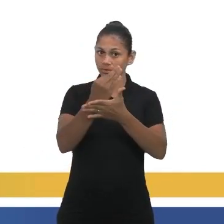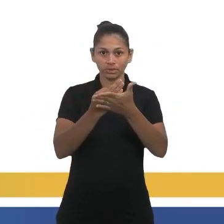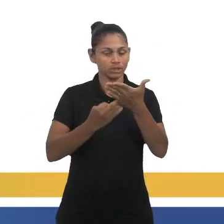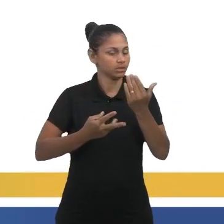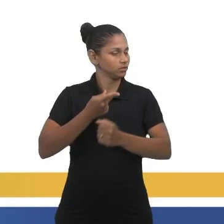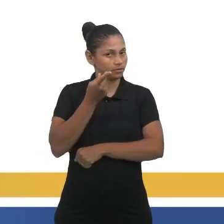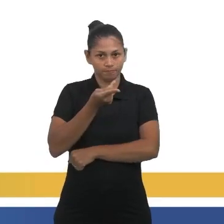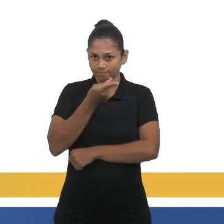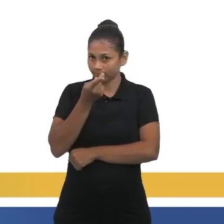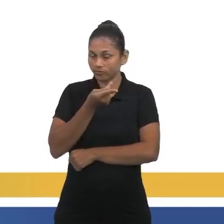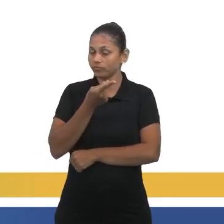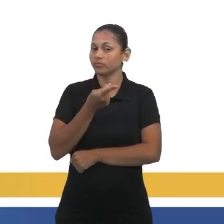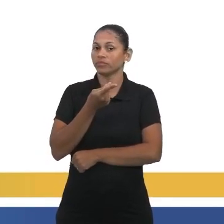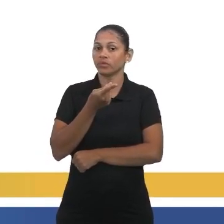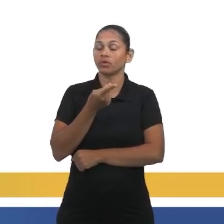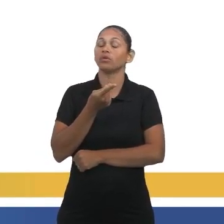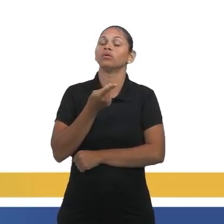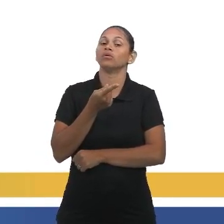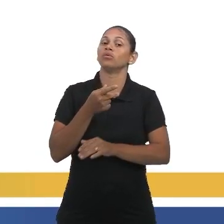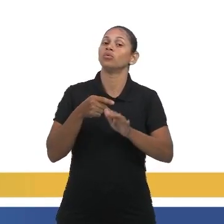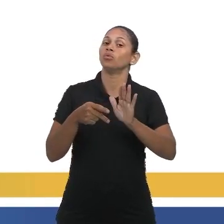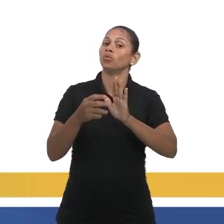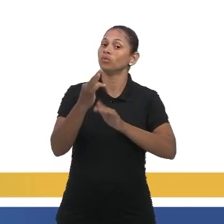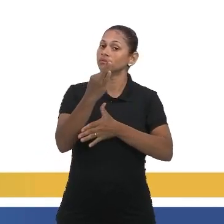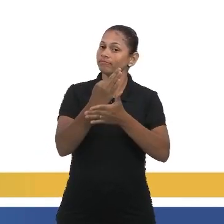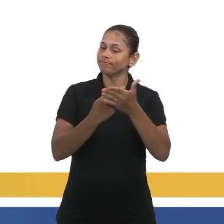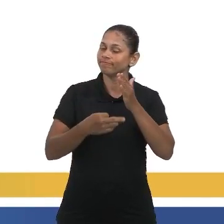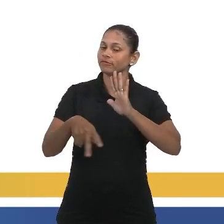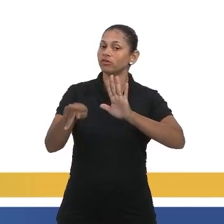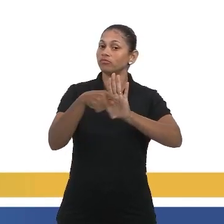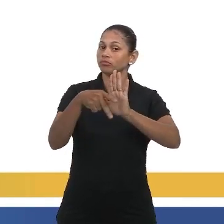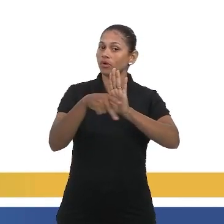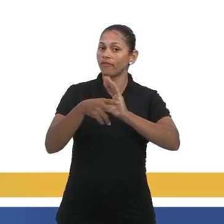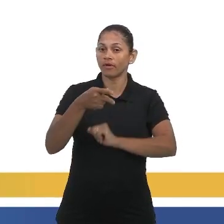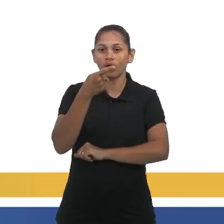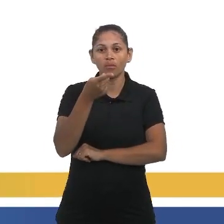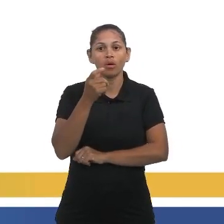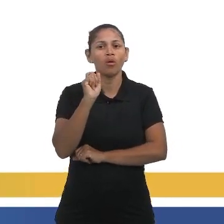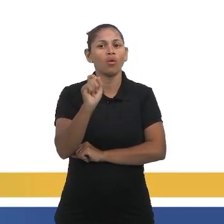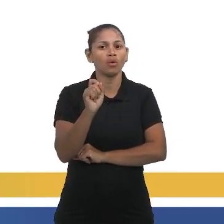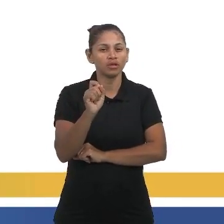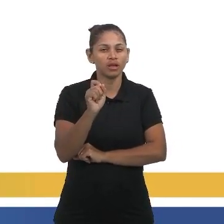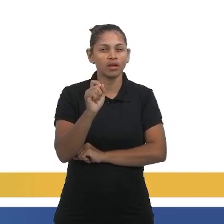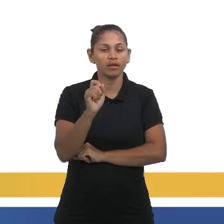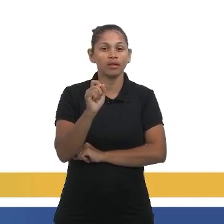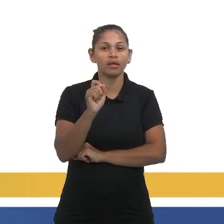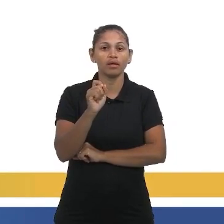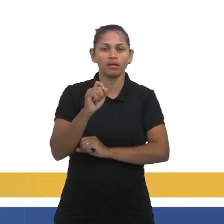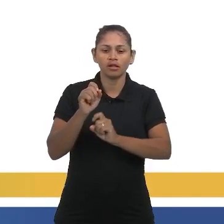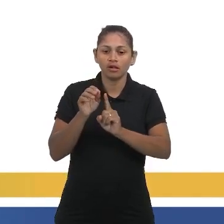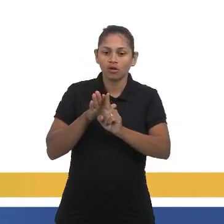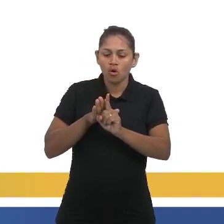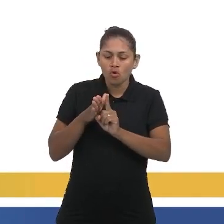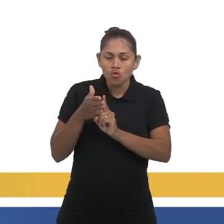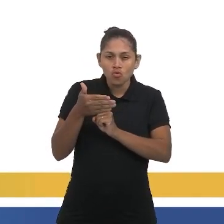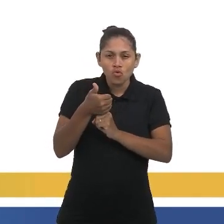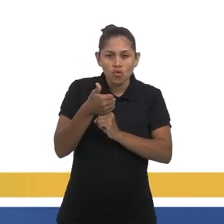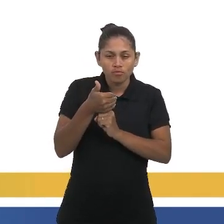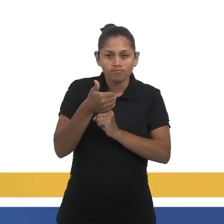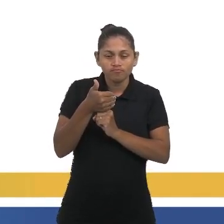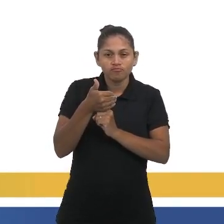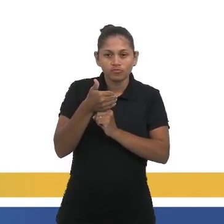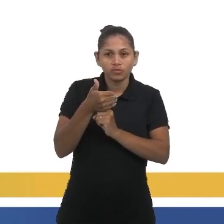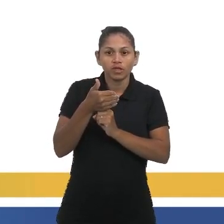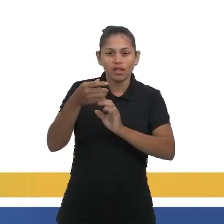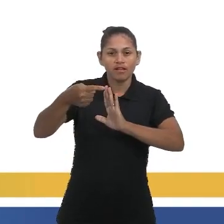O texto fala da invisibilidade do profissional, que trabalha horas extras e ninguém percebe que quem